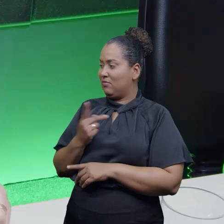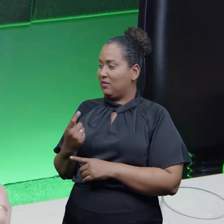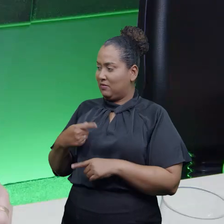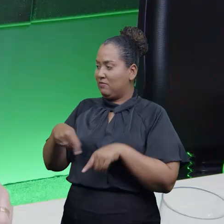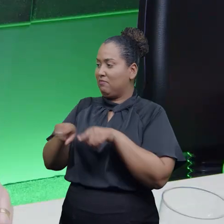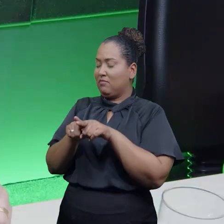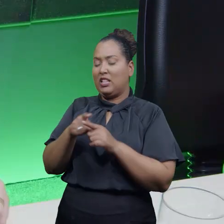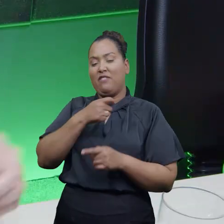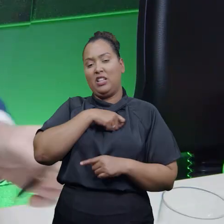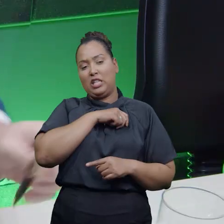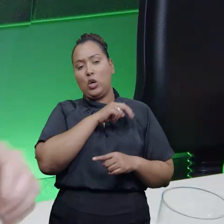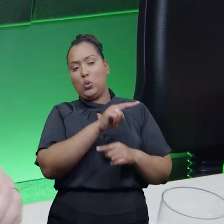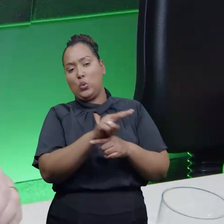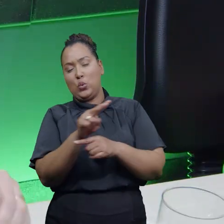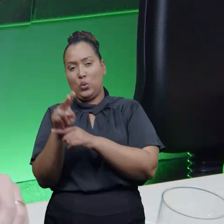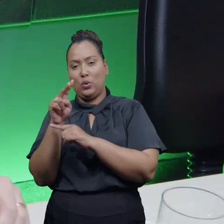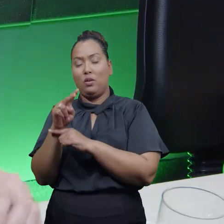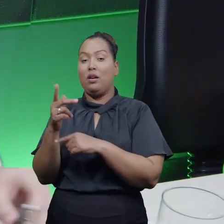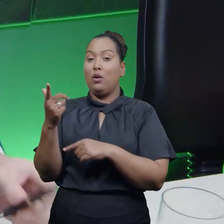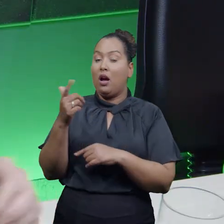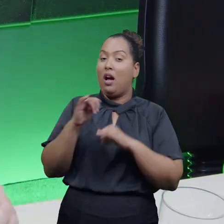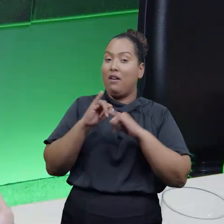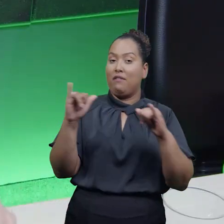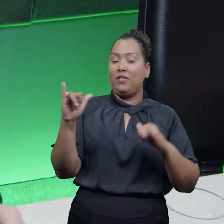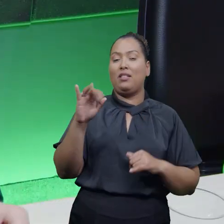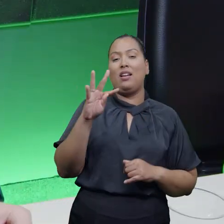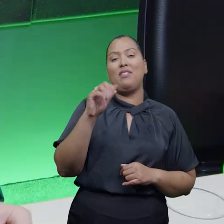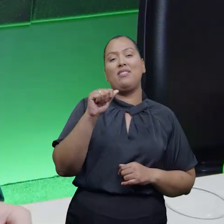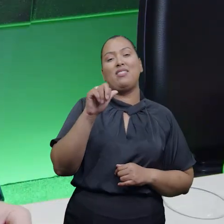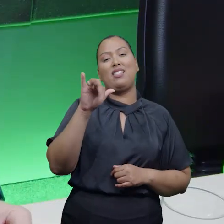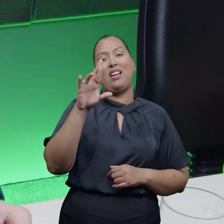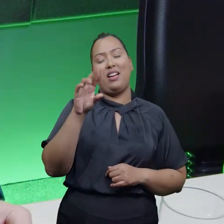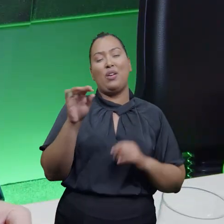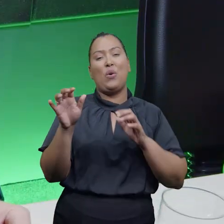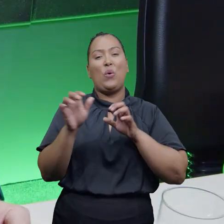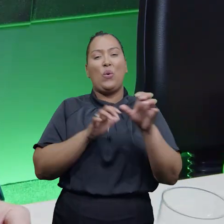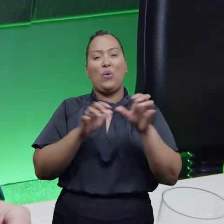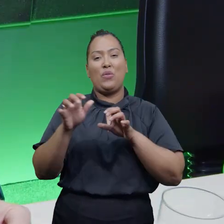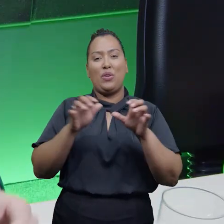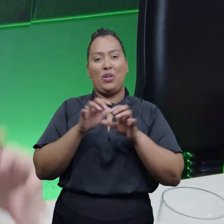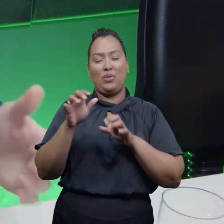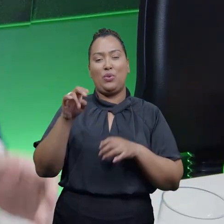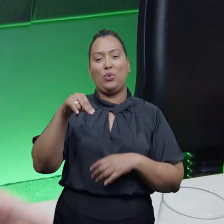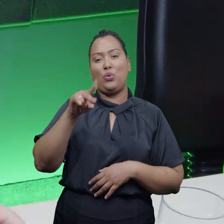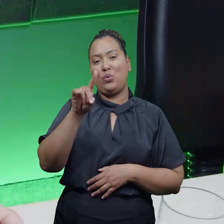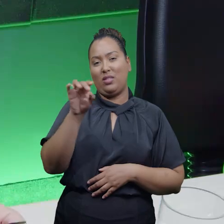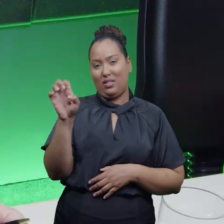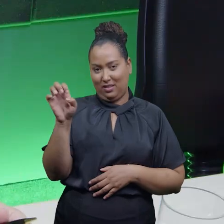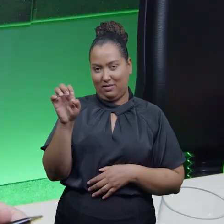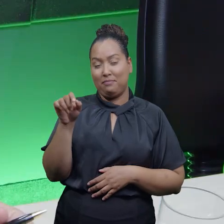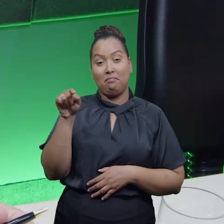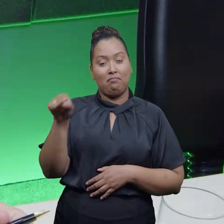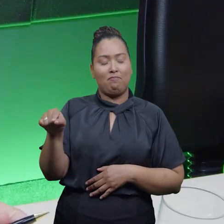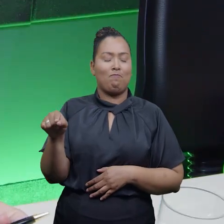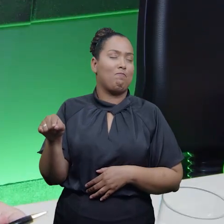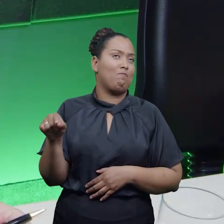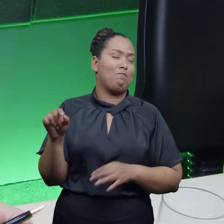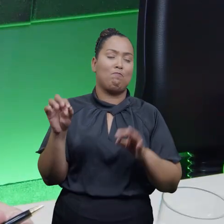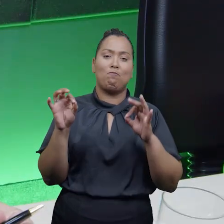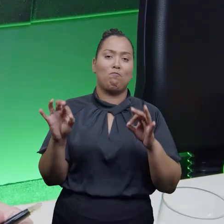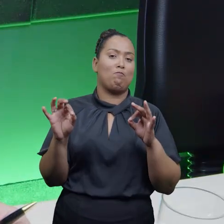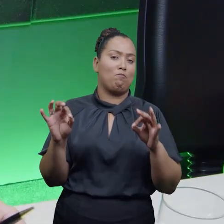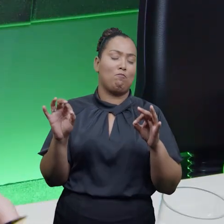com a Defensoria Pública, e aqui eu queria deixar também registrado o agradecimento ao Dr. Tairo, né, coordenador do NUD, que tem sido